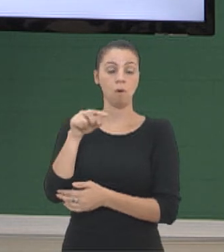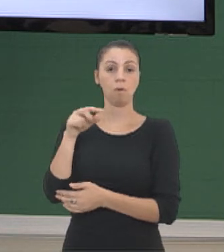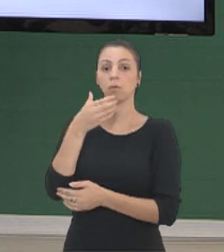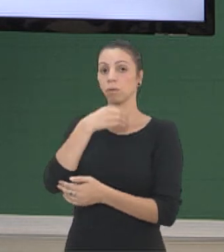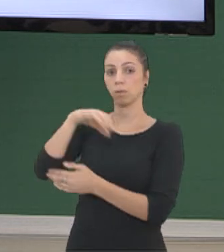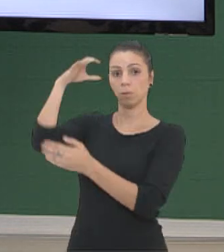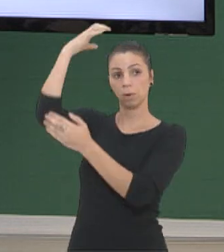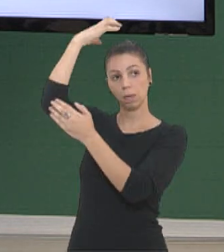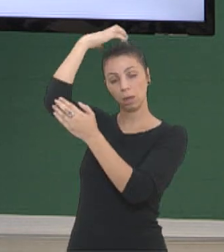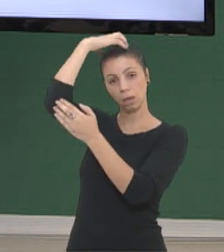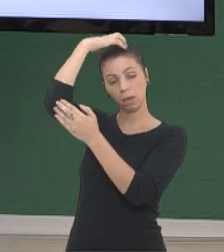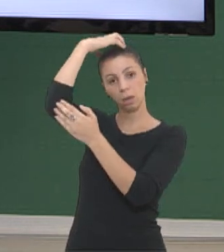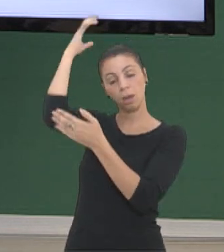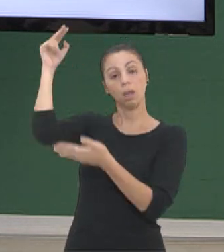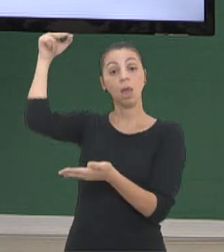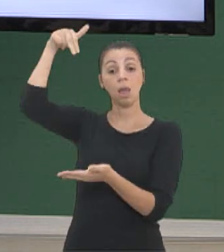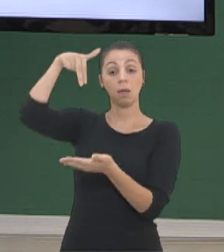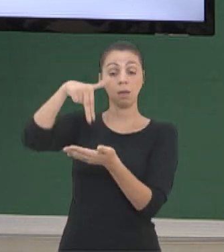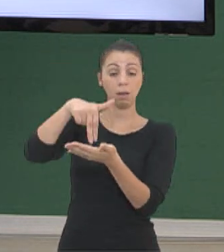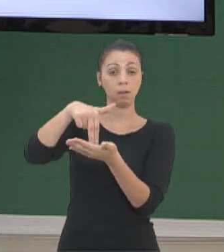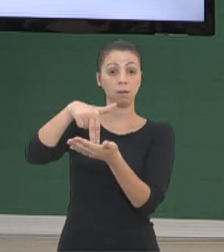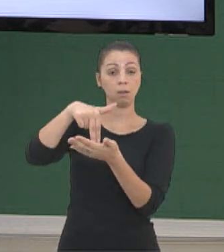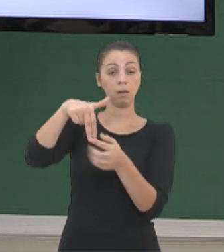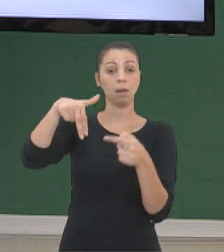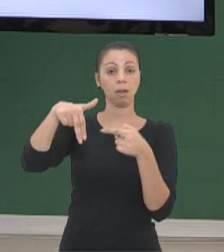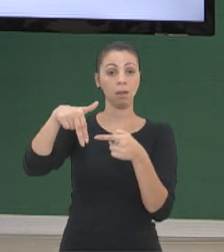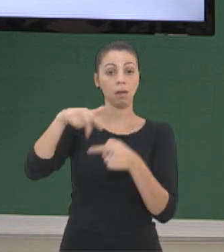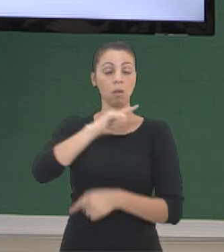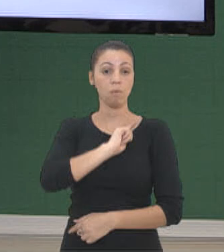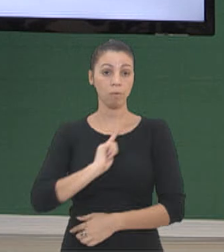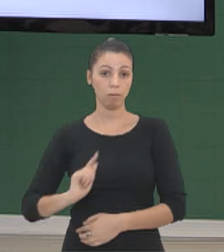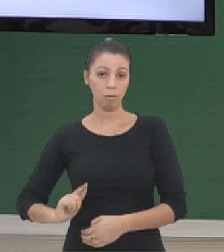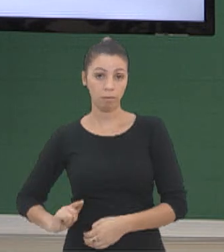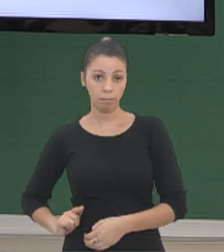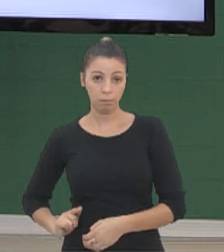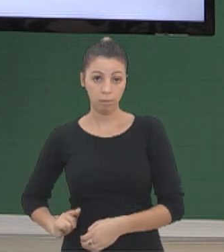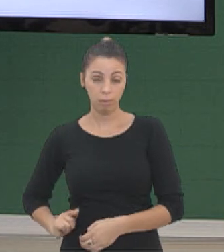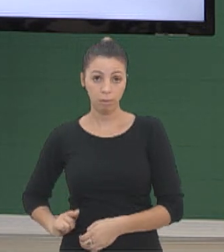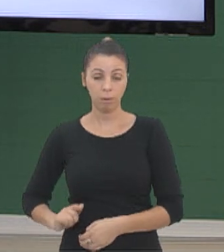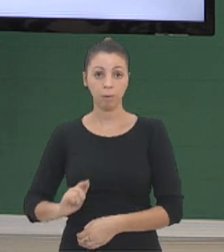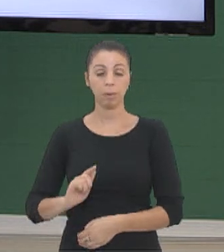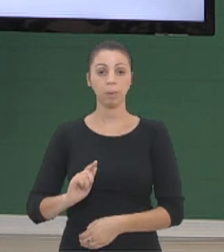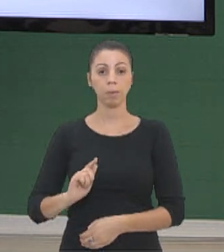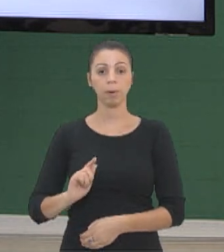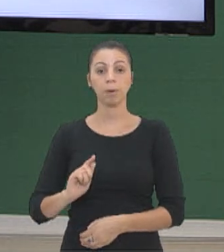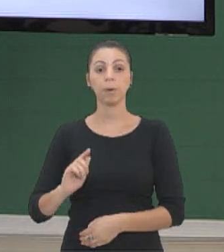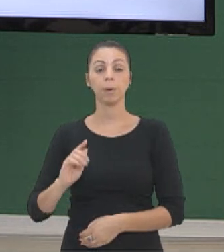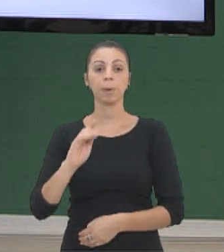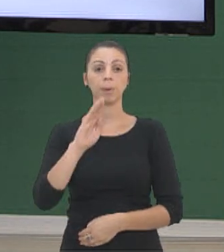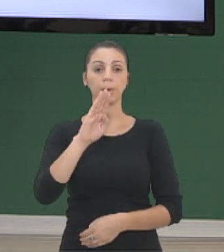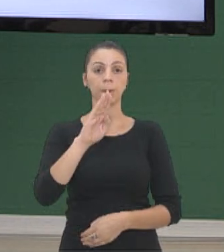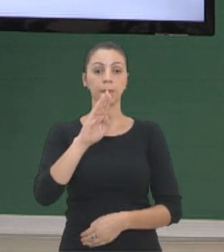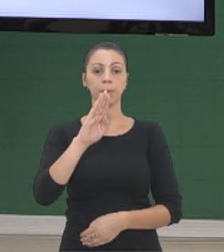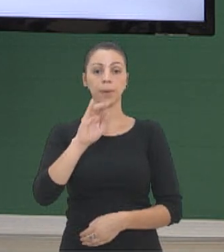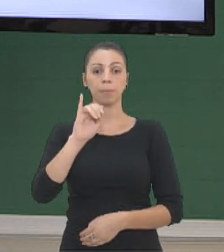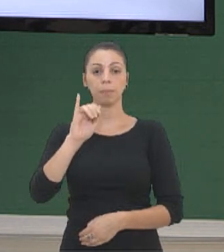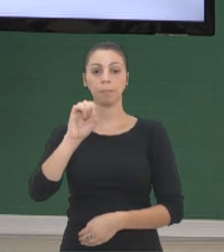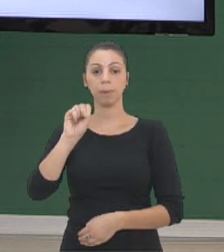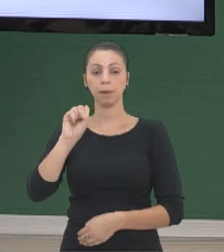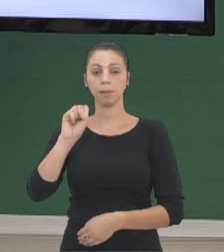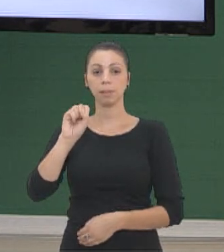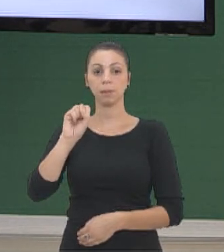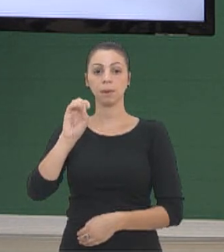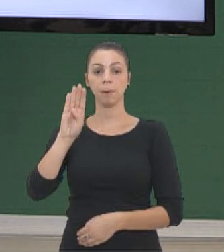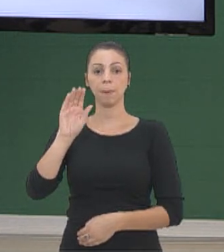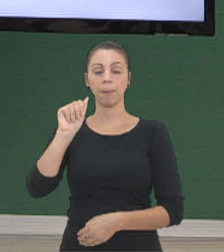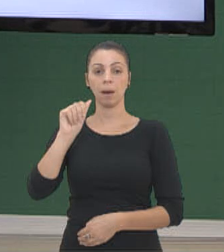que, durante o seu governo, durante o bispado do bispo Jacques Busseau, de